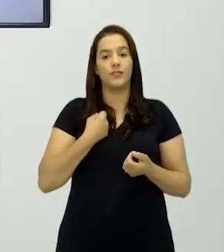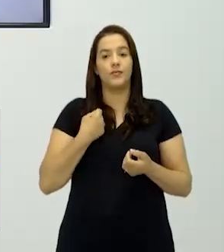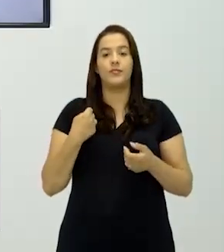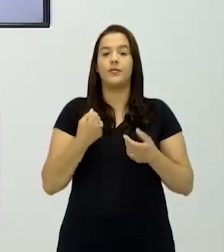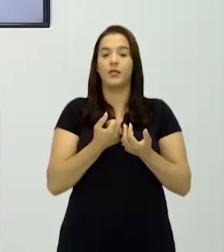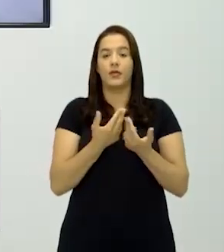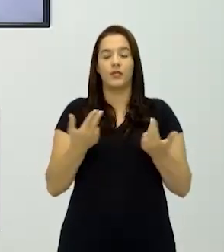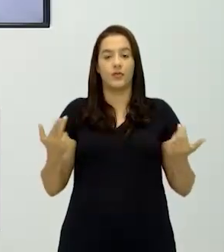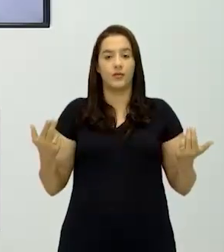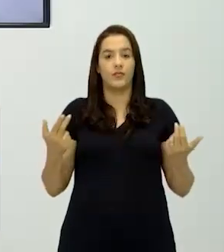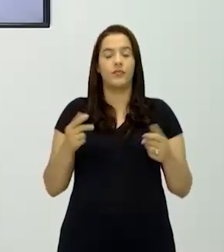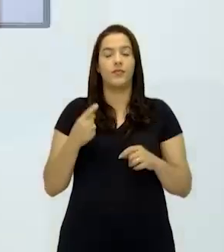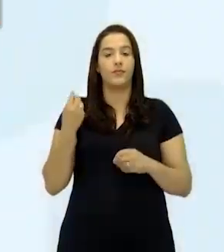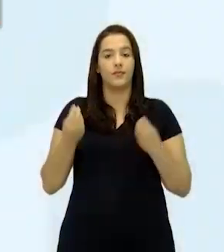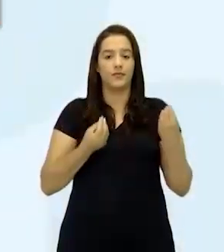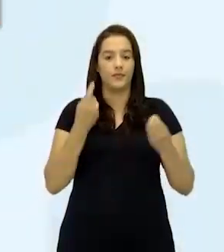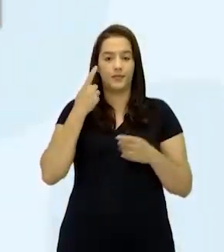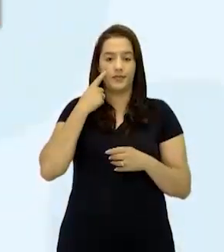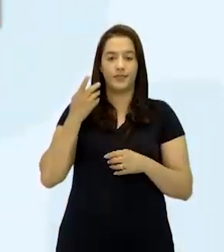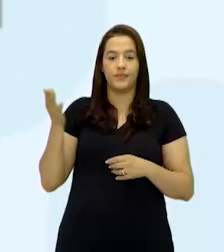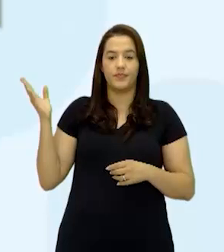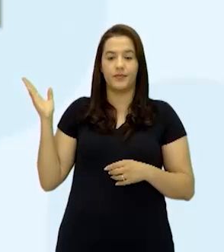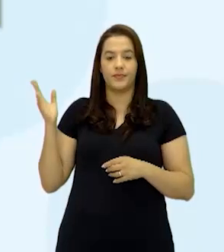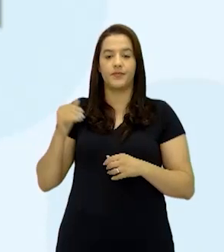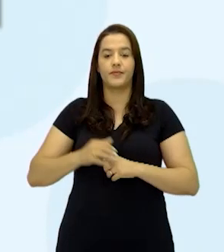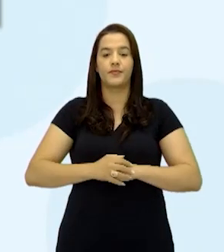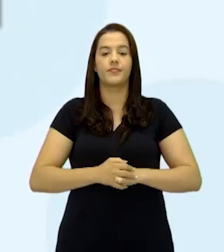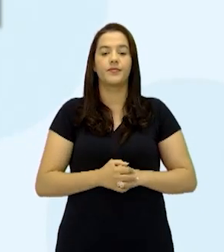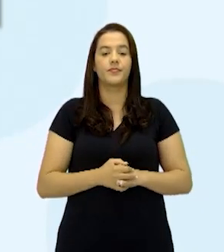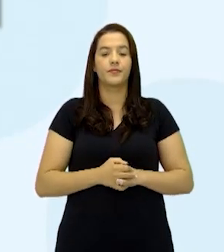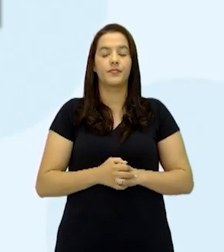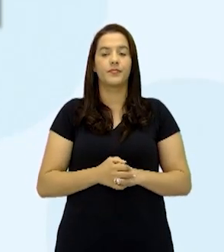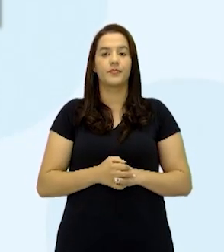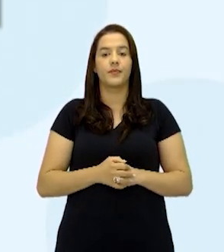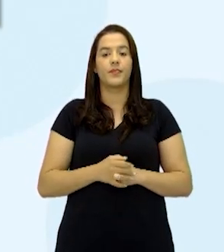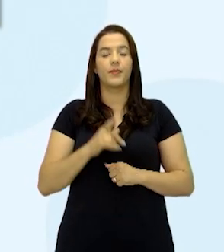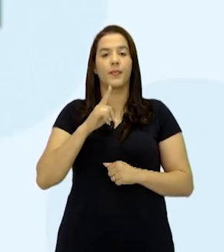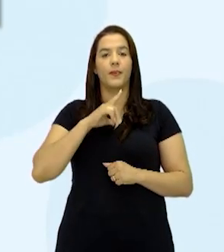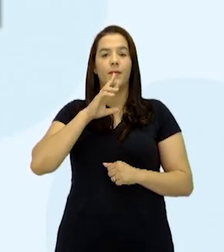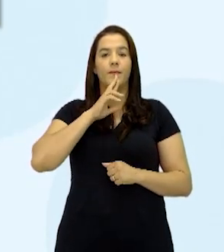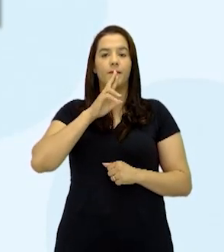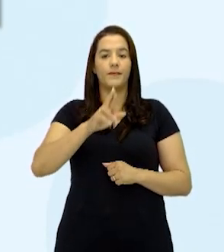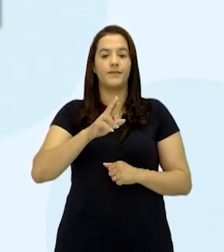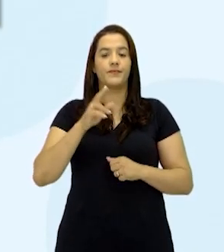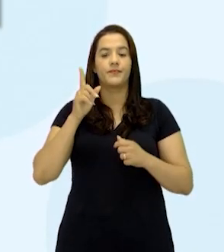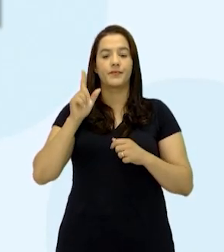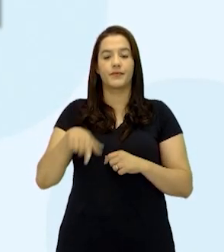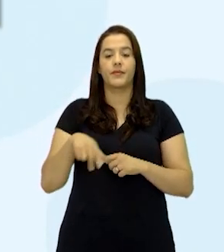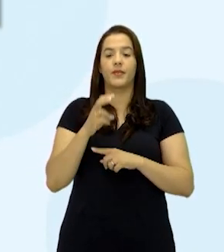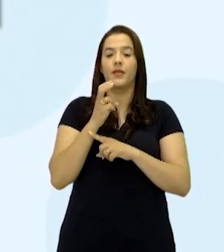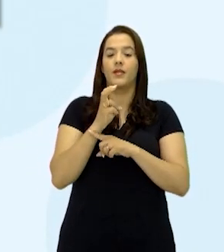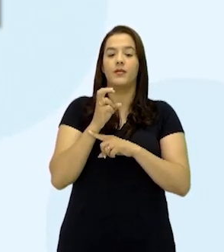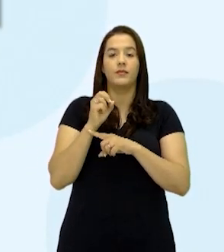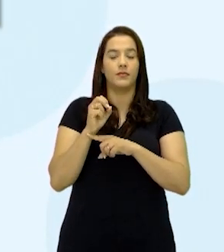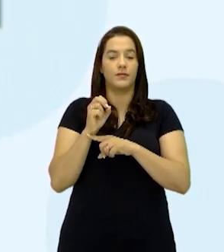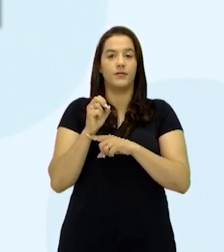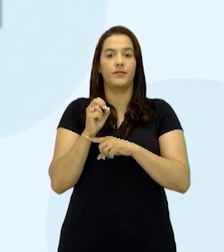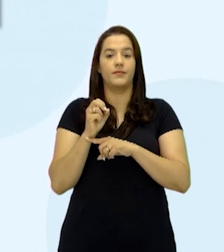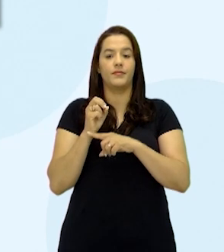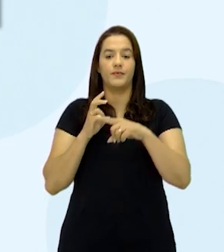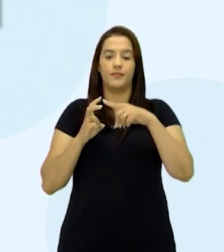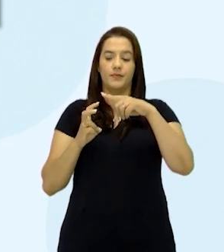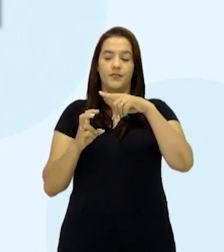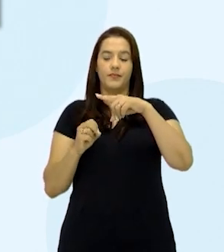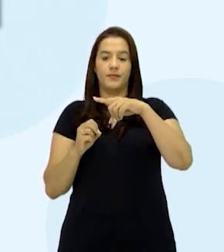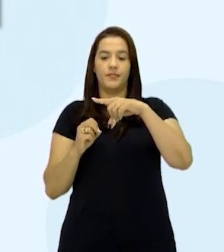Tá? Então, ó, dá uma olhadinha na tela aí, ó. Veja que a gente tinha um resultado com um denominador igual a 50, né, Vivi? Sim. Então,